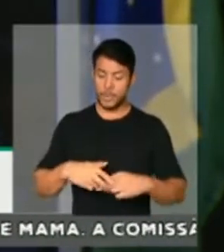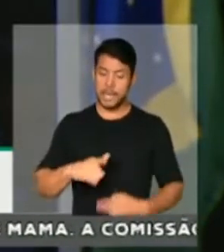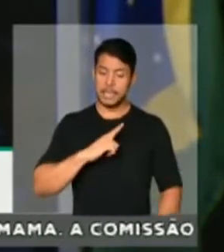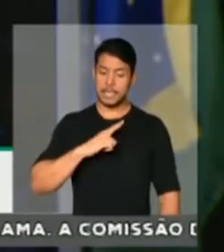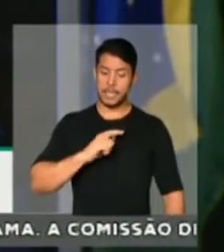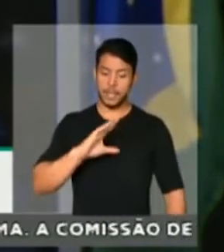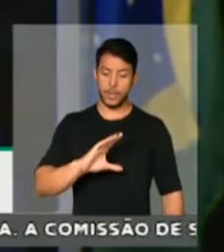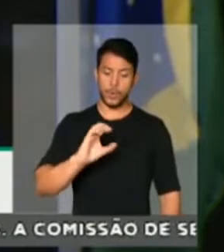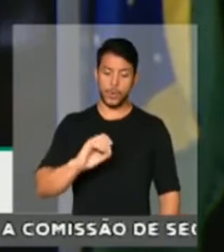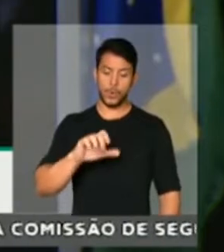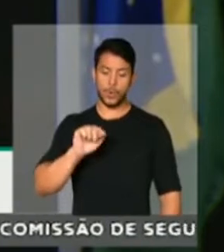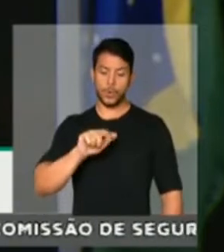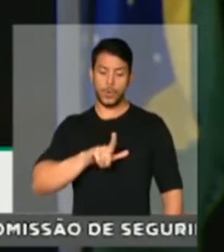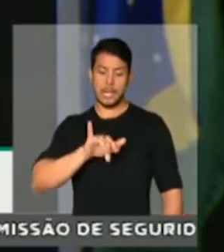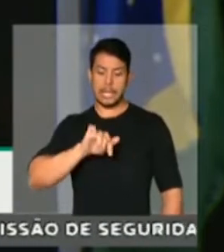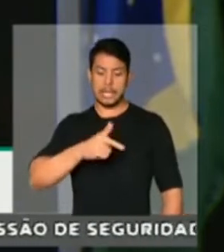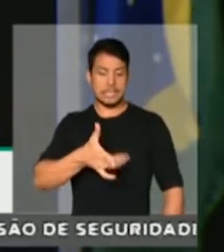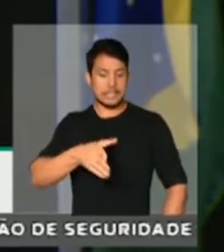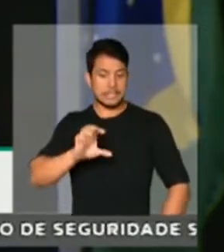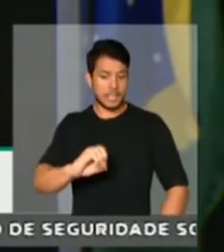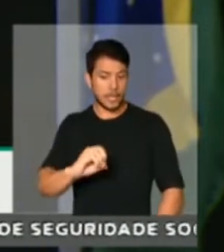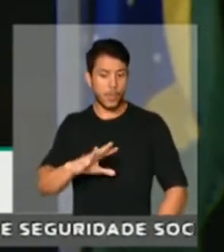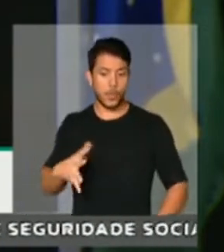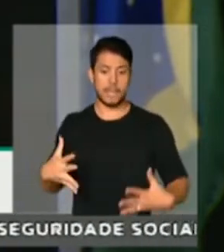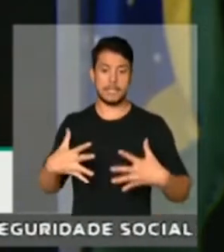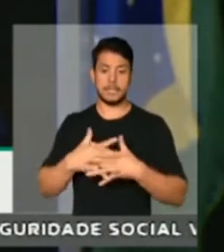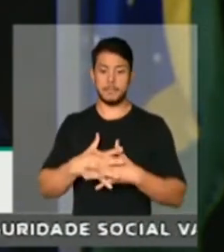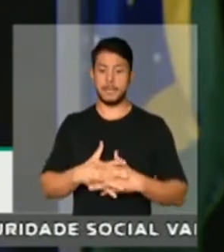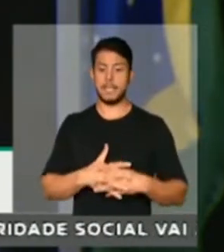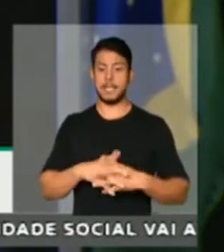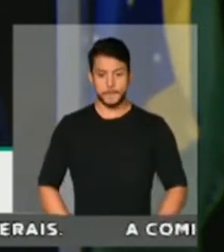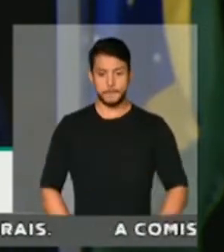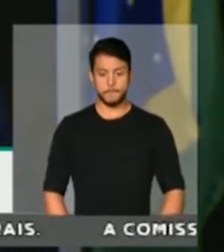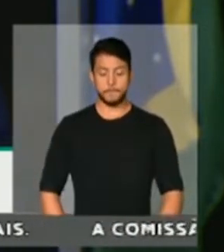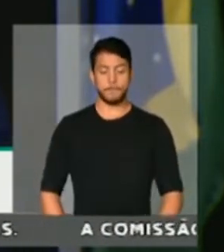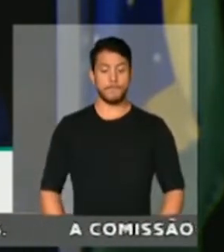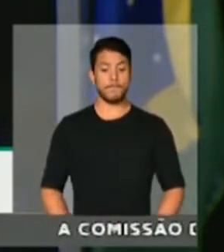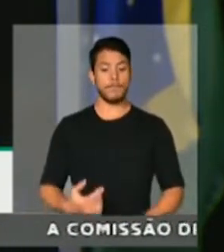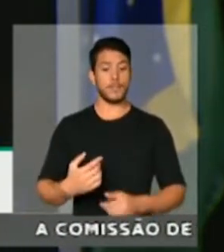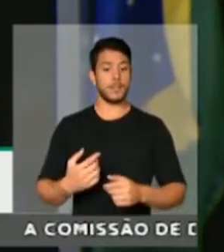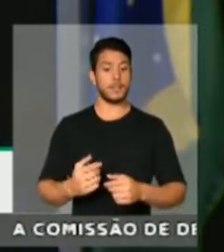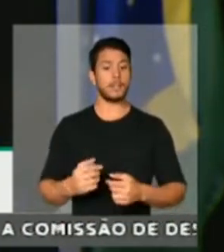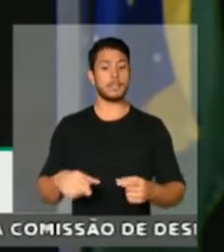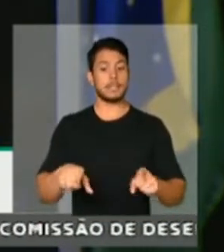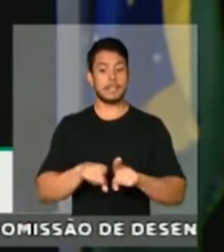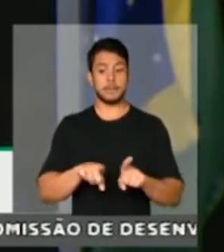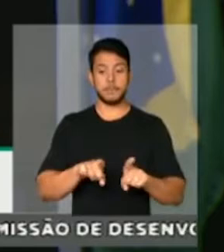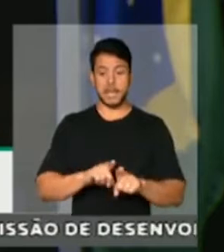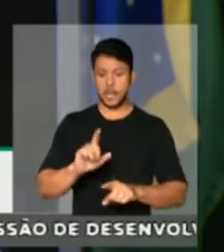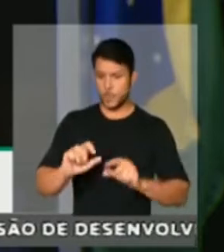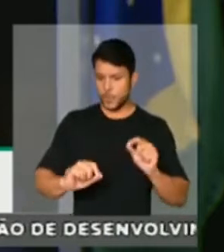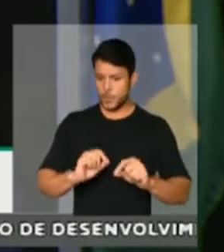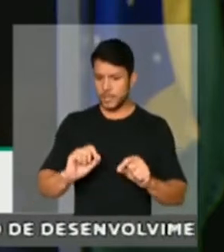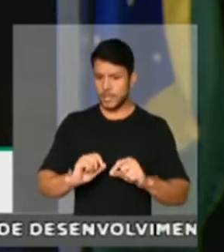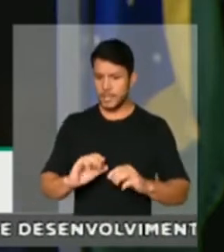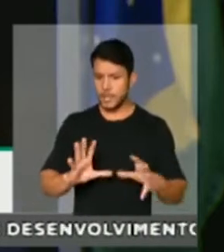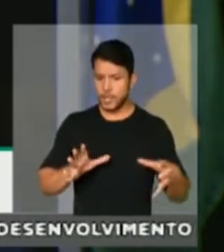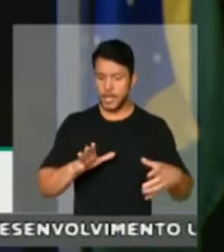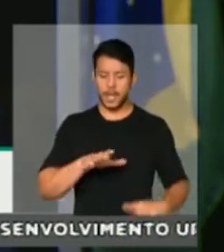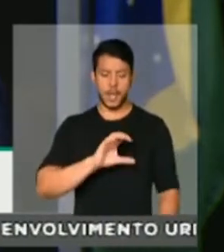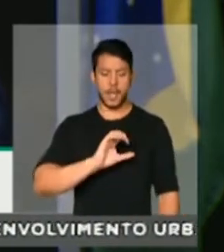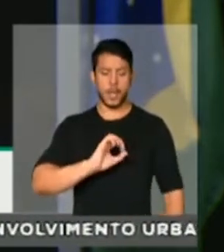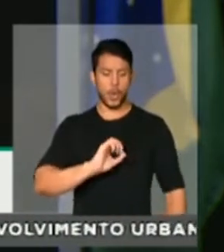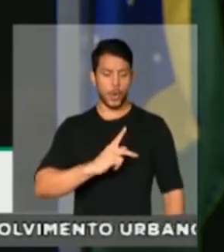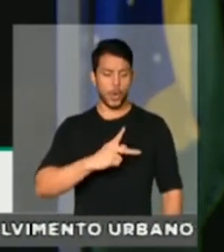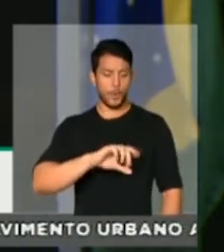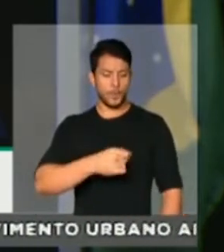de fazer com que haja o rompimento do sistema da forma que nós queremos. Porque também é uma grande falácia o que tem falado a oposição, de